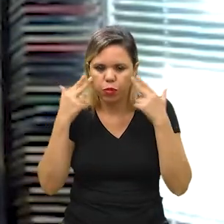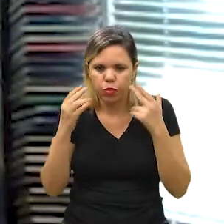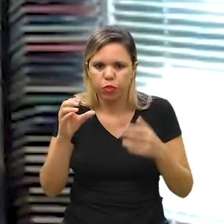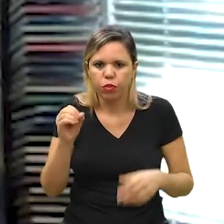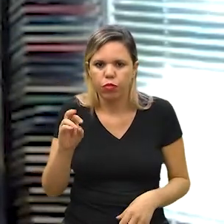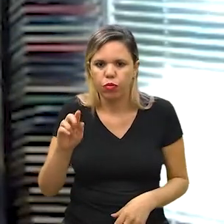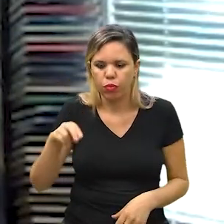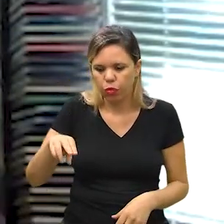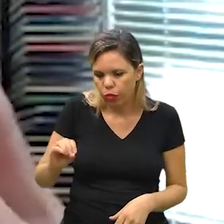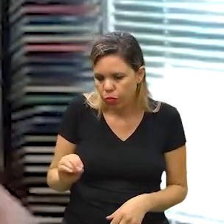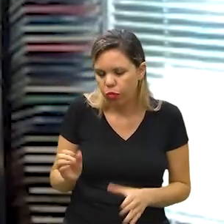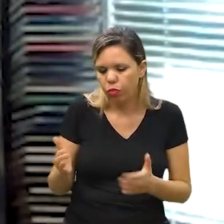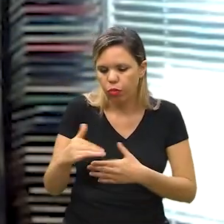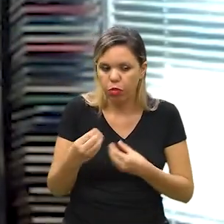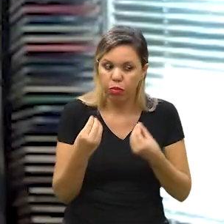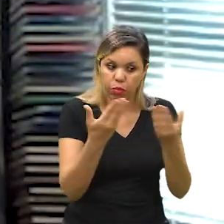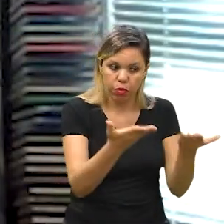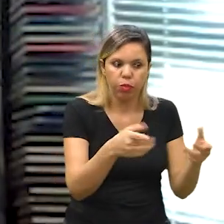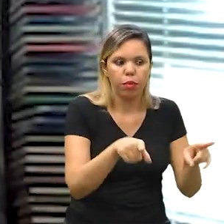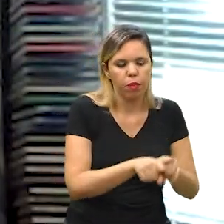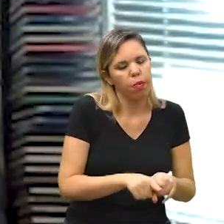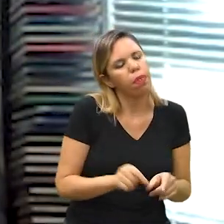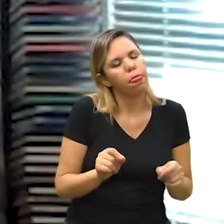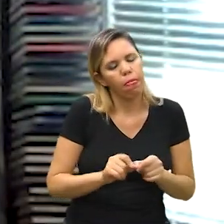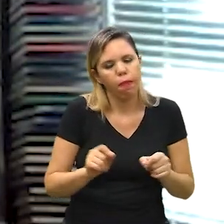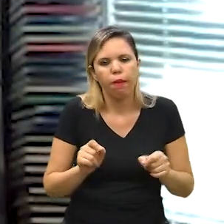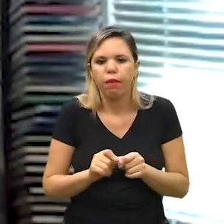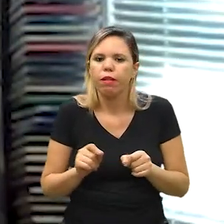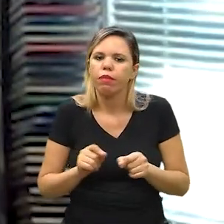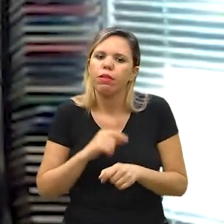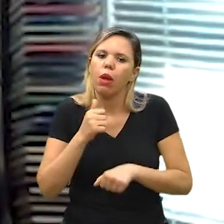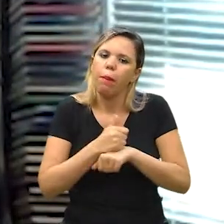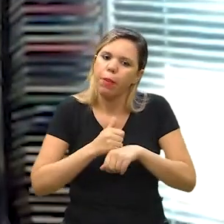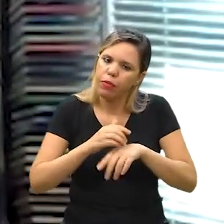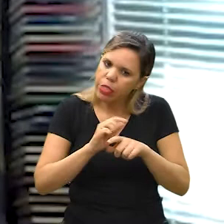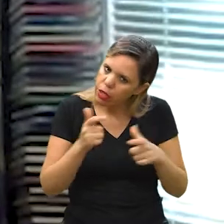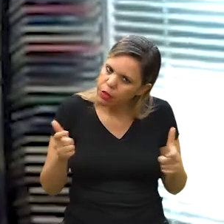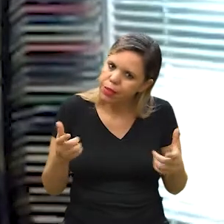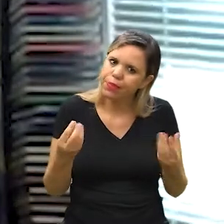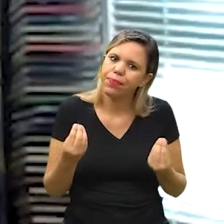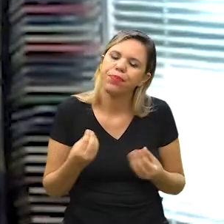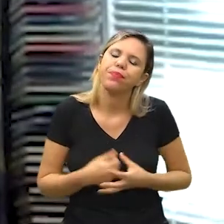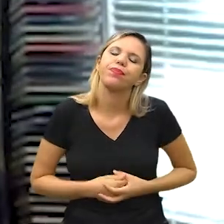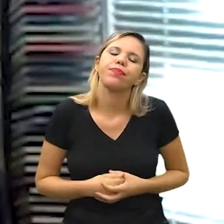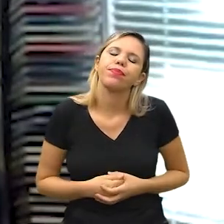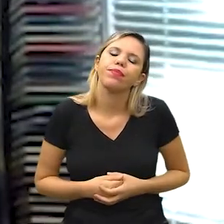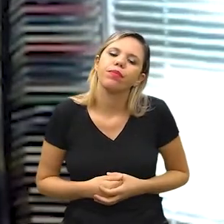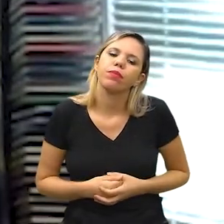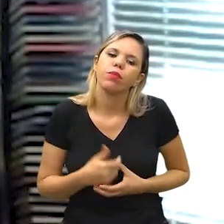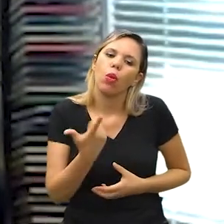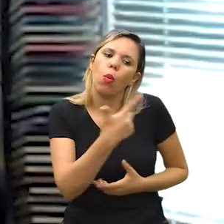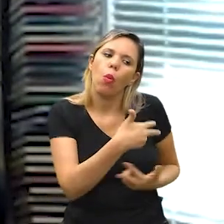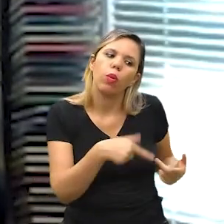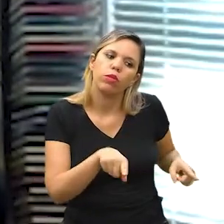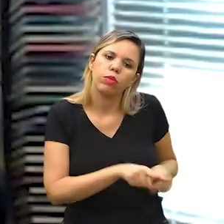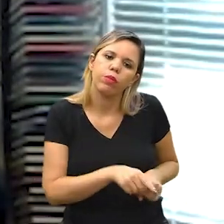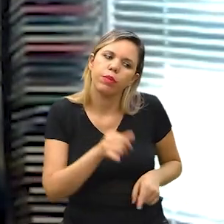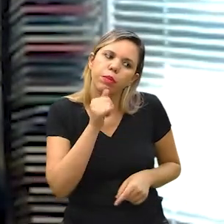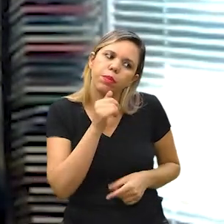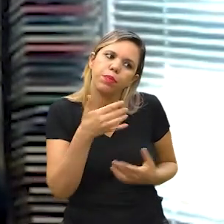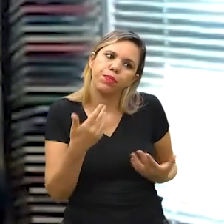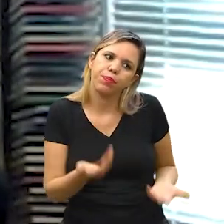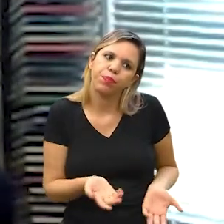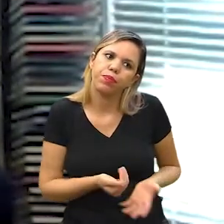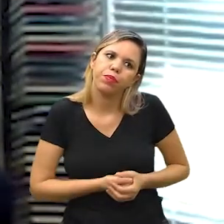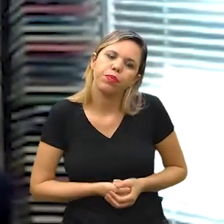Cestas orgânicas, entregas, né, dessas cestas orgânicas, também foi um segmento que cresceu muito. Outras